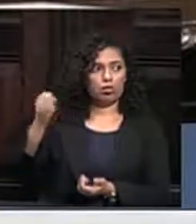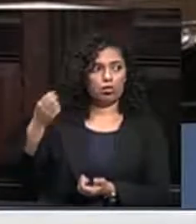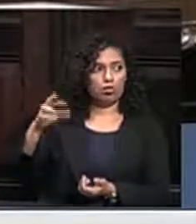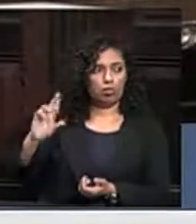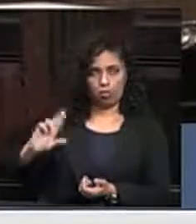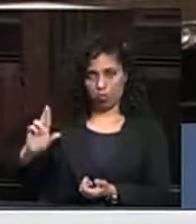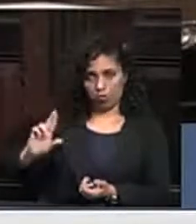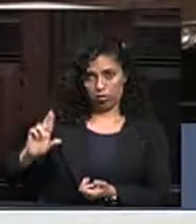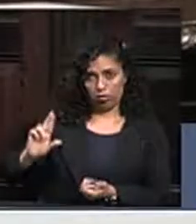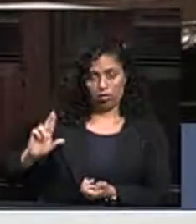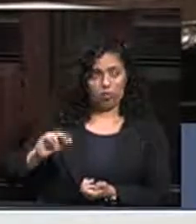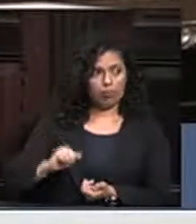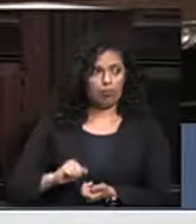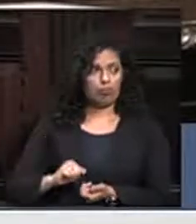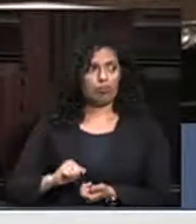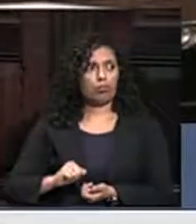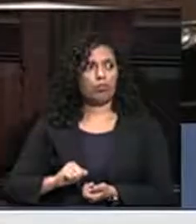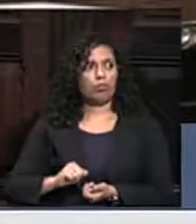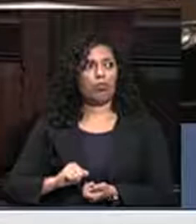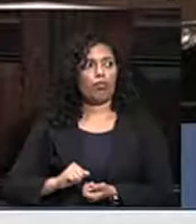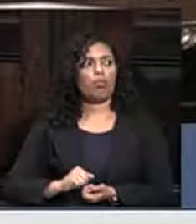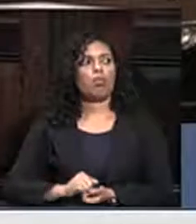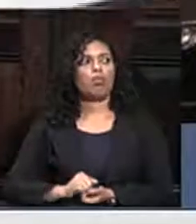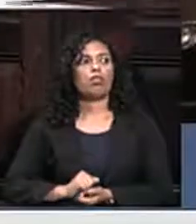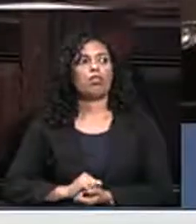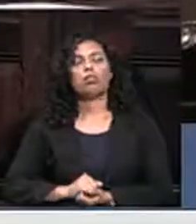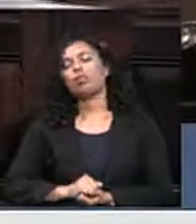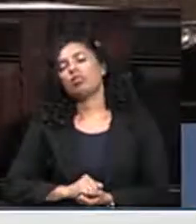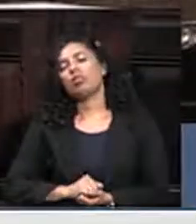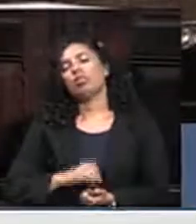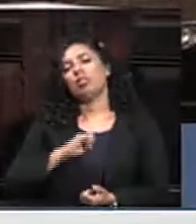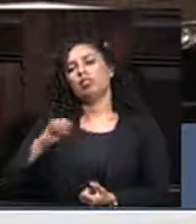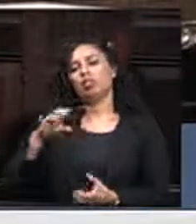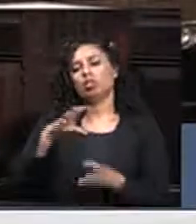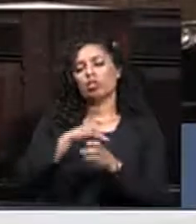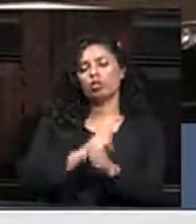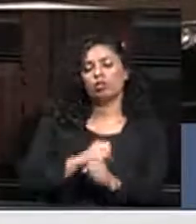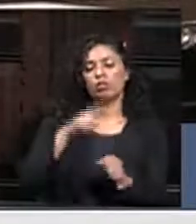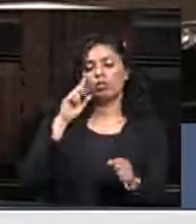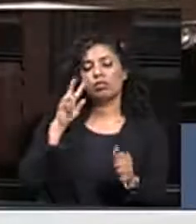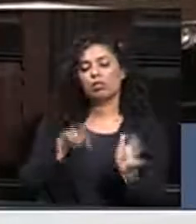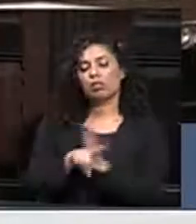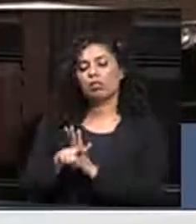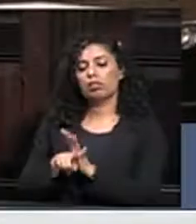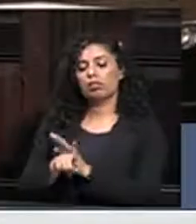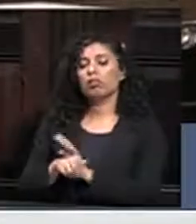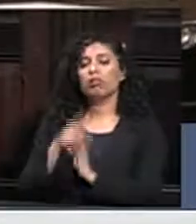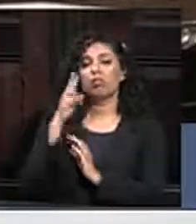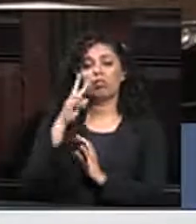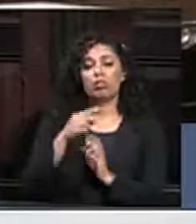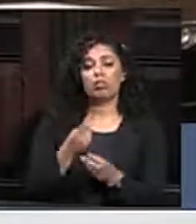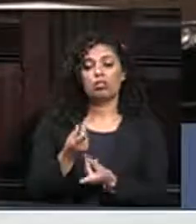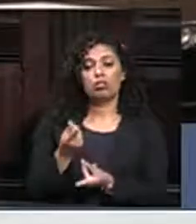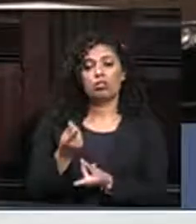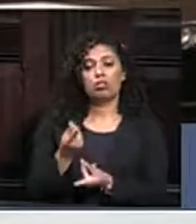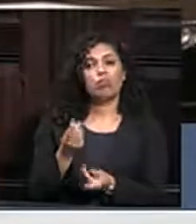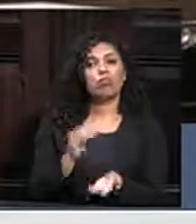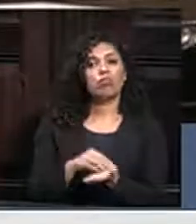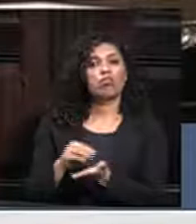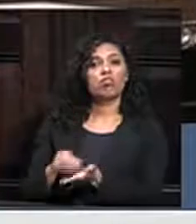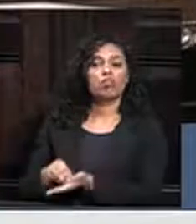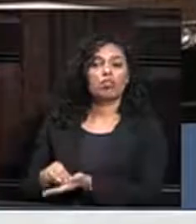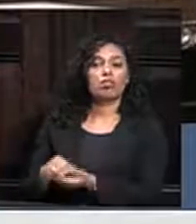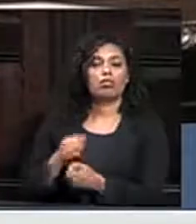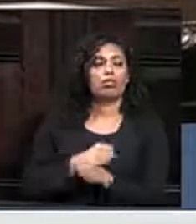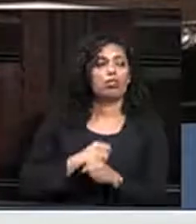déficit orçamentário com o somatório dos restos a pagar. Portanto, o ano de